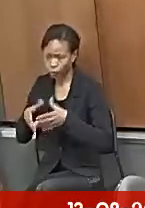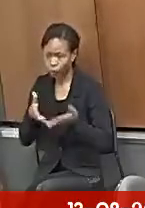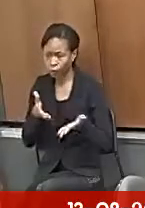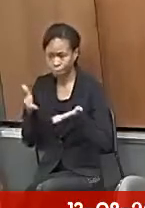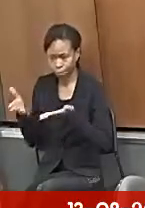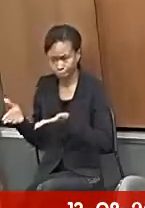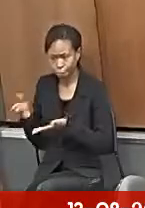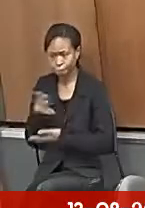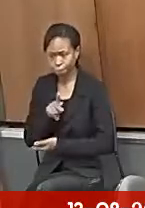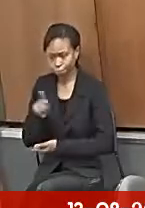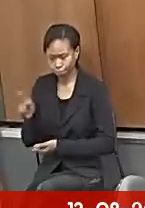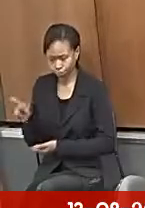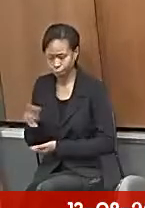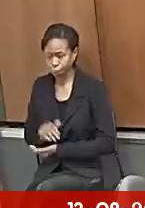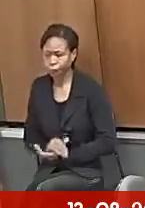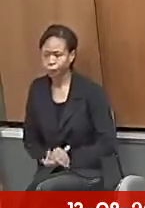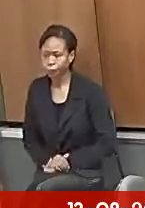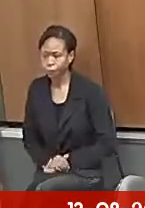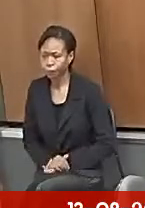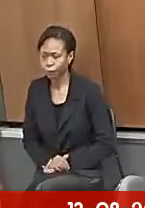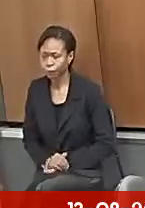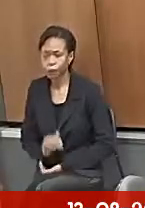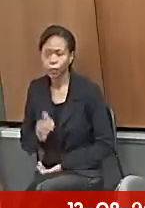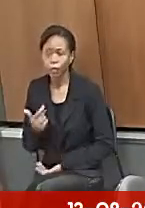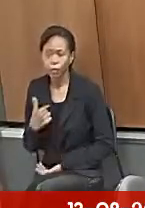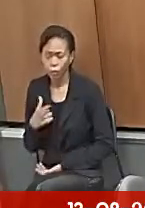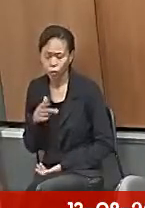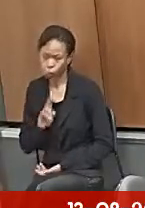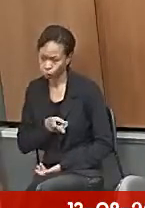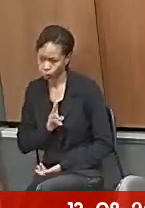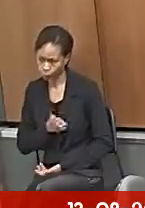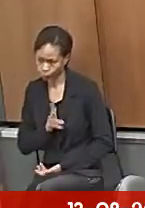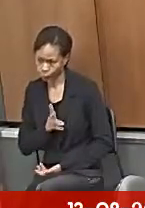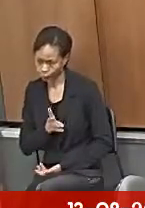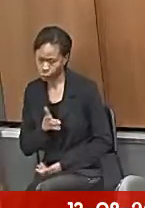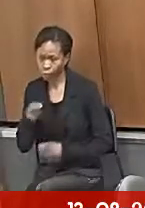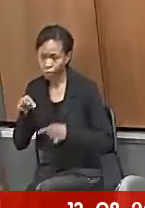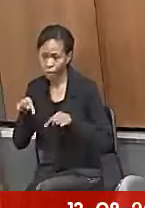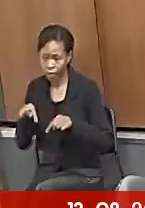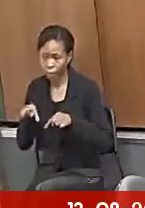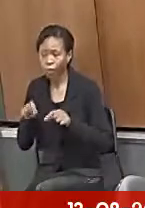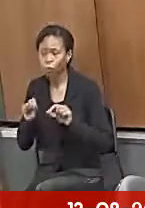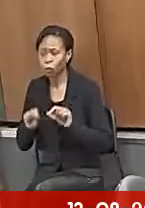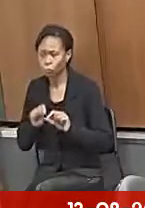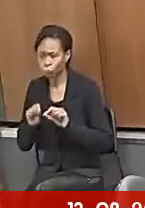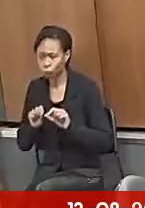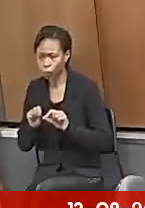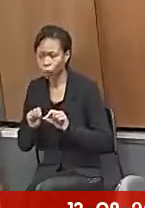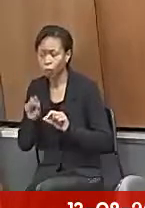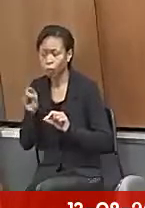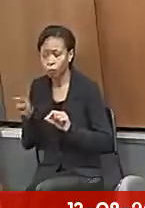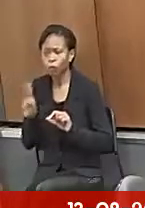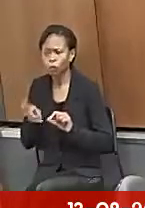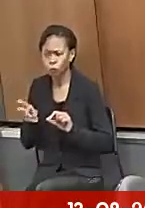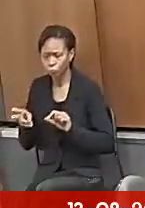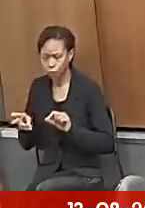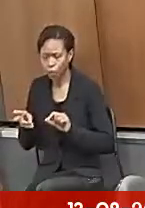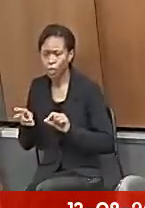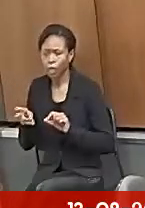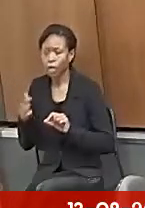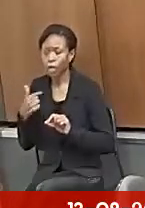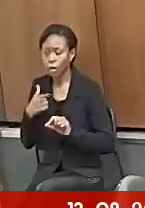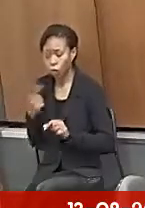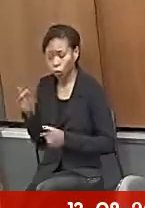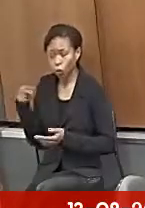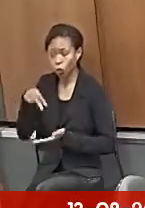tudo bem dotado eu vou continuar aqui pedindo pra você conduzir os trabalhos eu vim aqui só pra